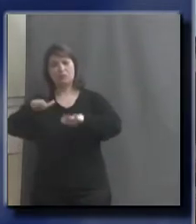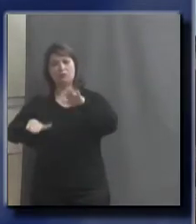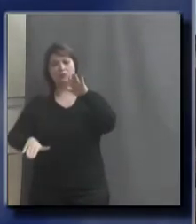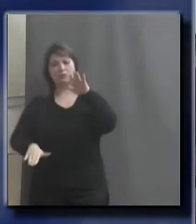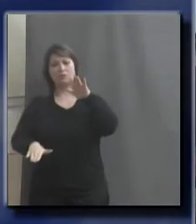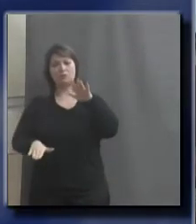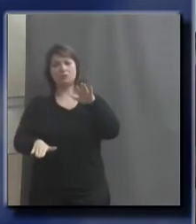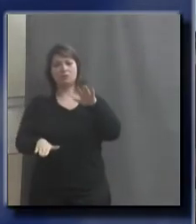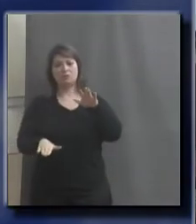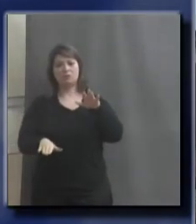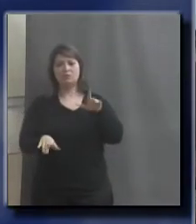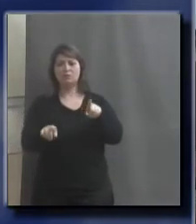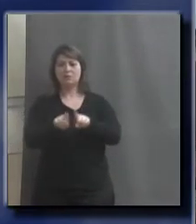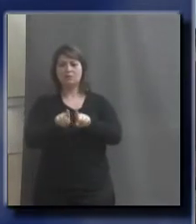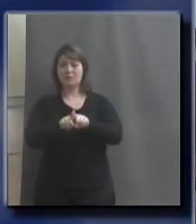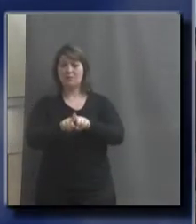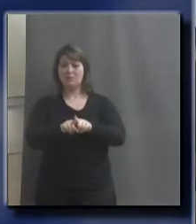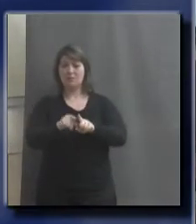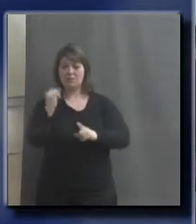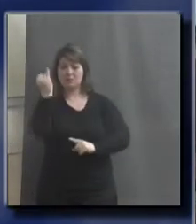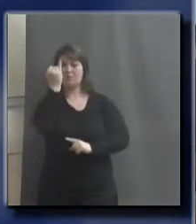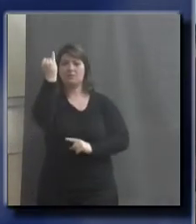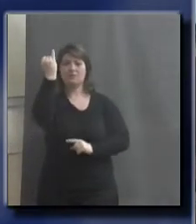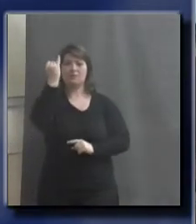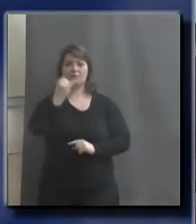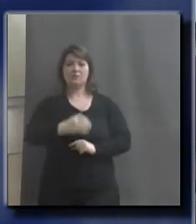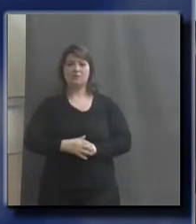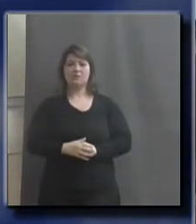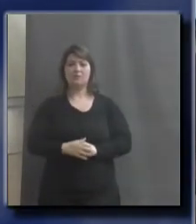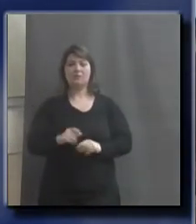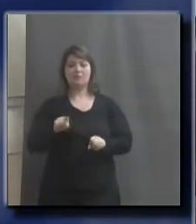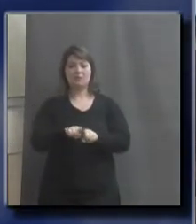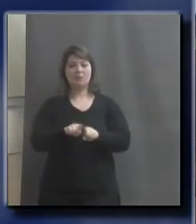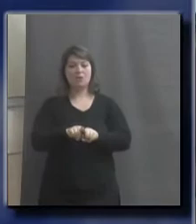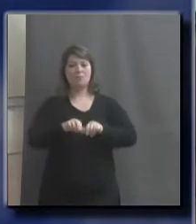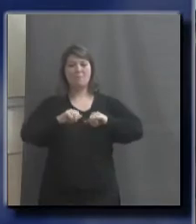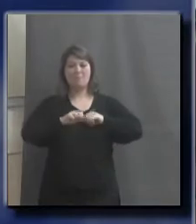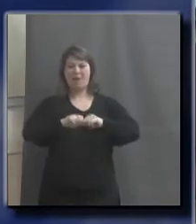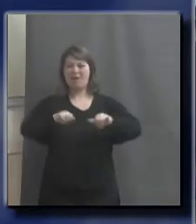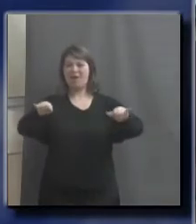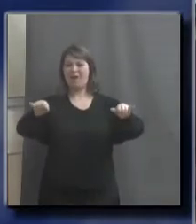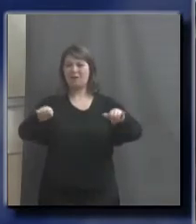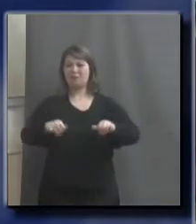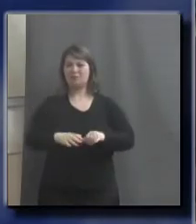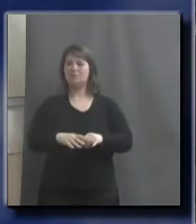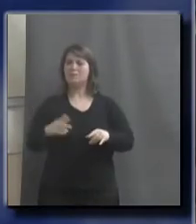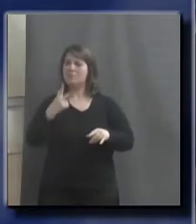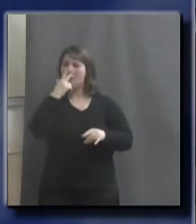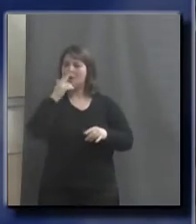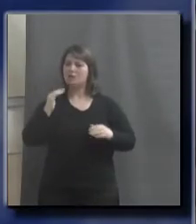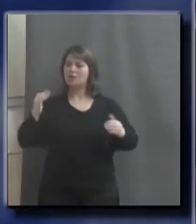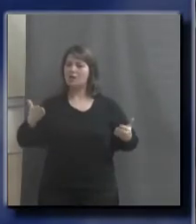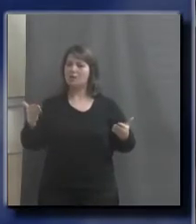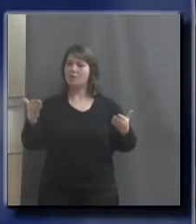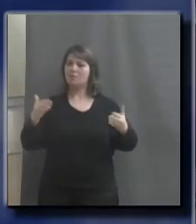né? E a ênfase, evidentemente, é no mercado. E ela promove uma coisa que eu acho